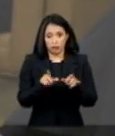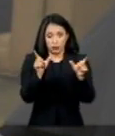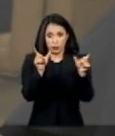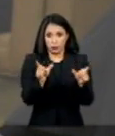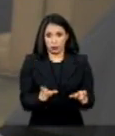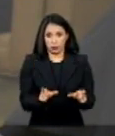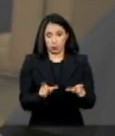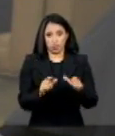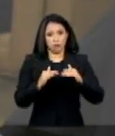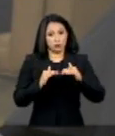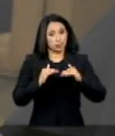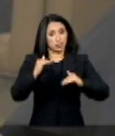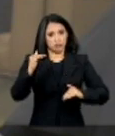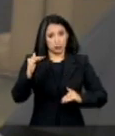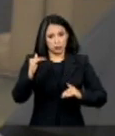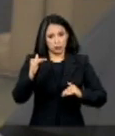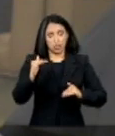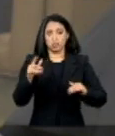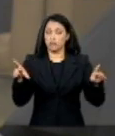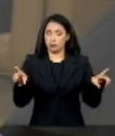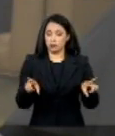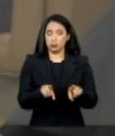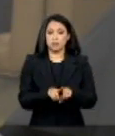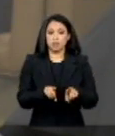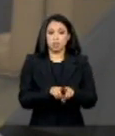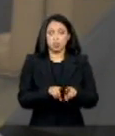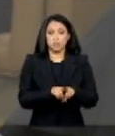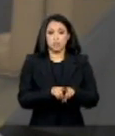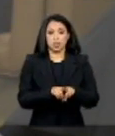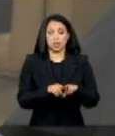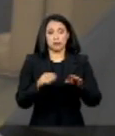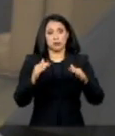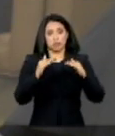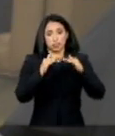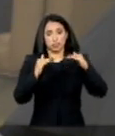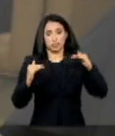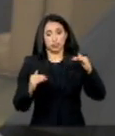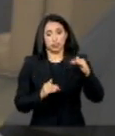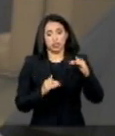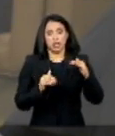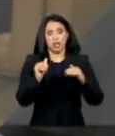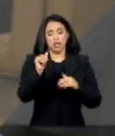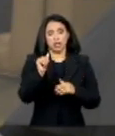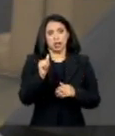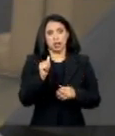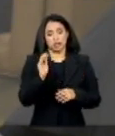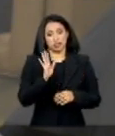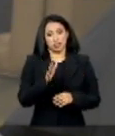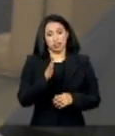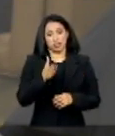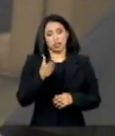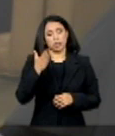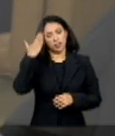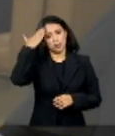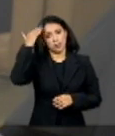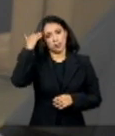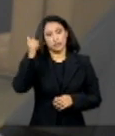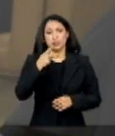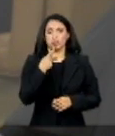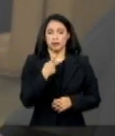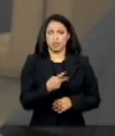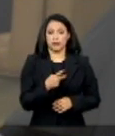desiguais na medida de suas desigualdades como já dizia aristóteles mas eu não venho aqui é